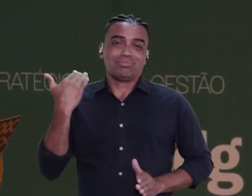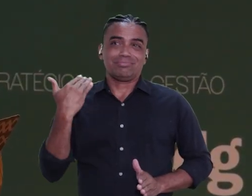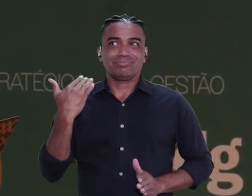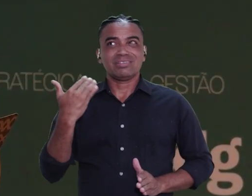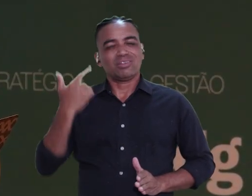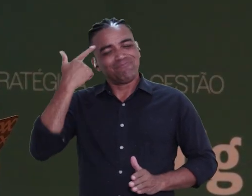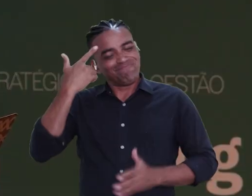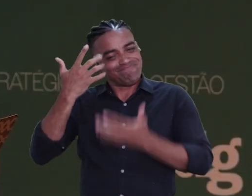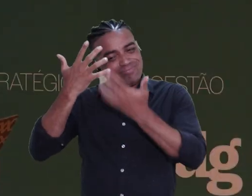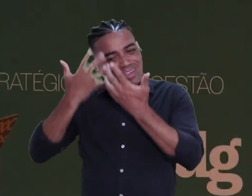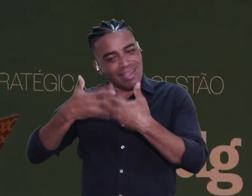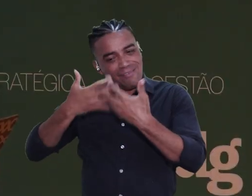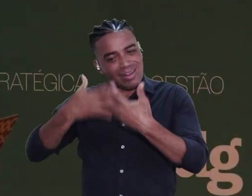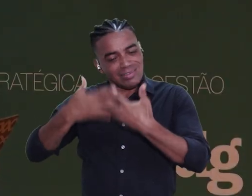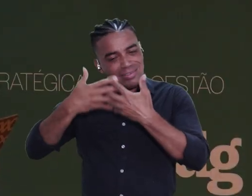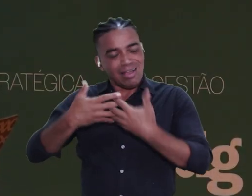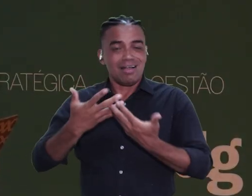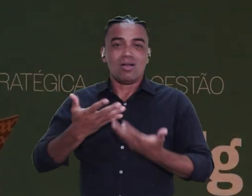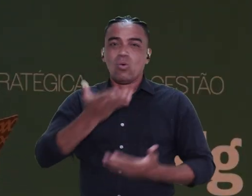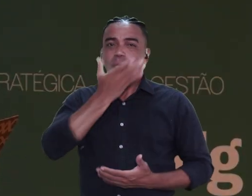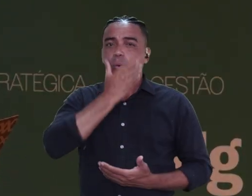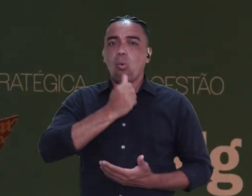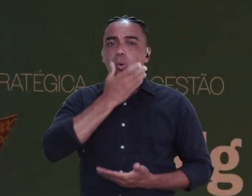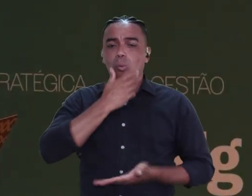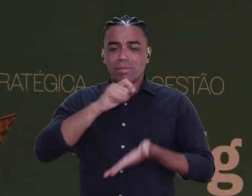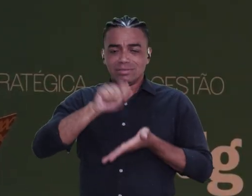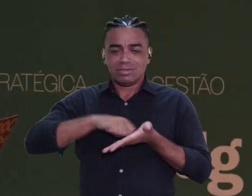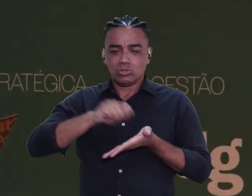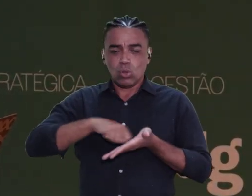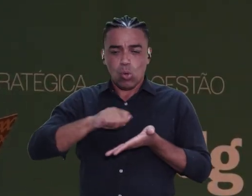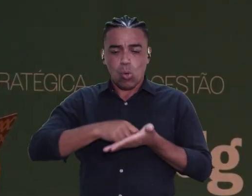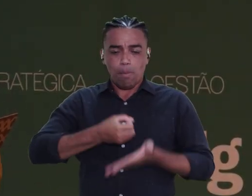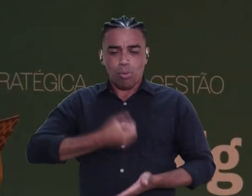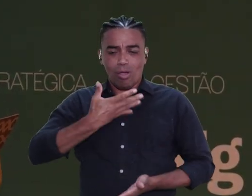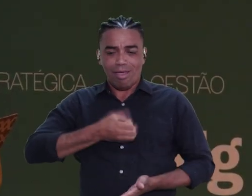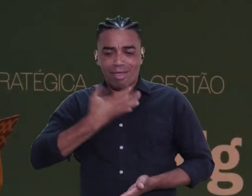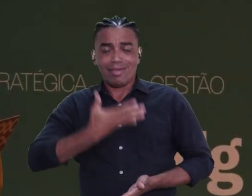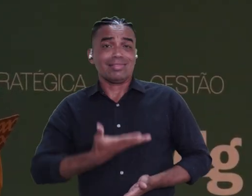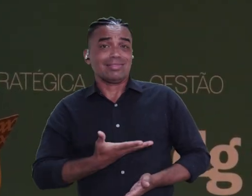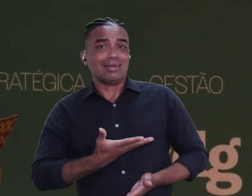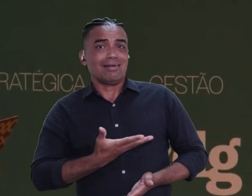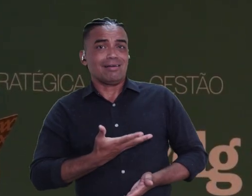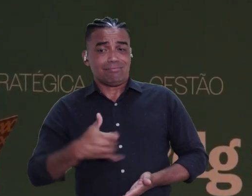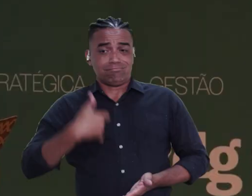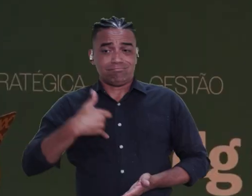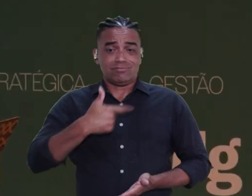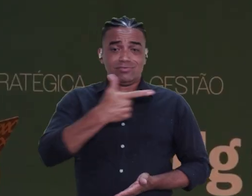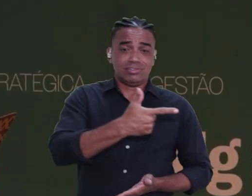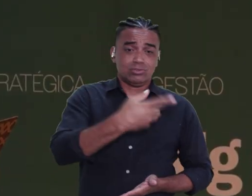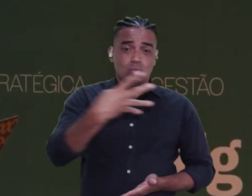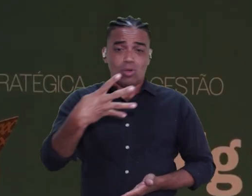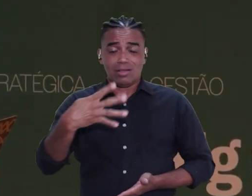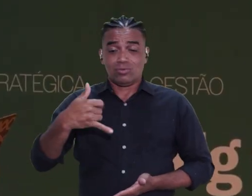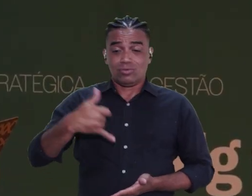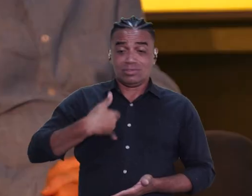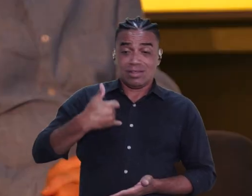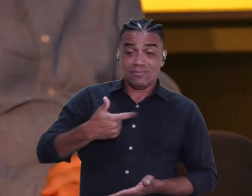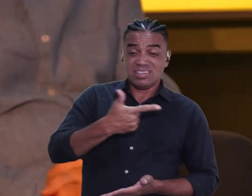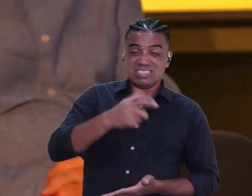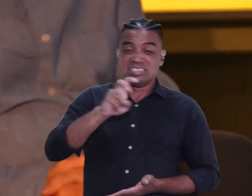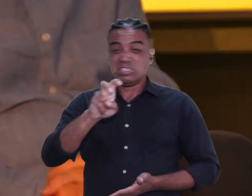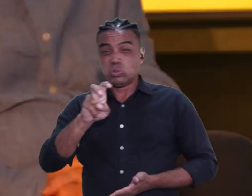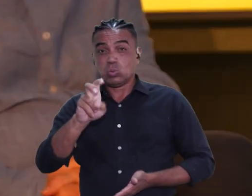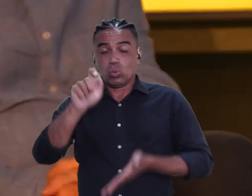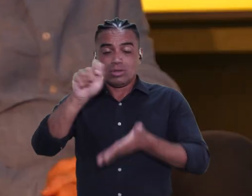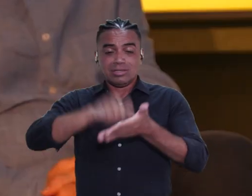relação a esse poeta que tinha 24 para 25 anos, ter escrito a